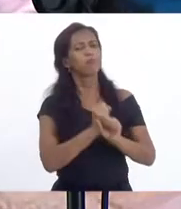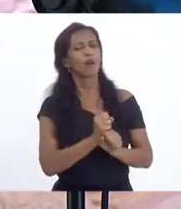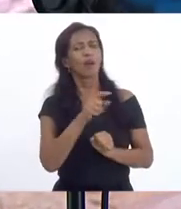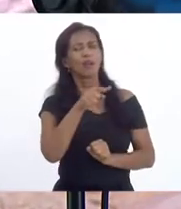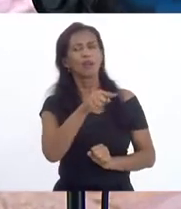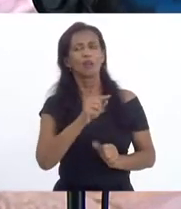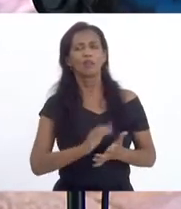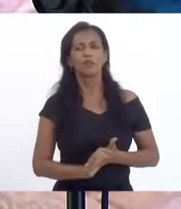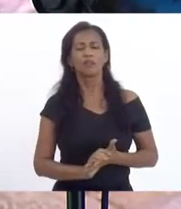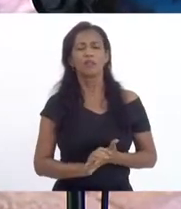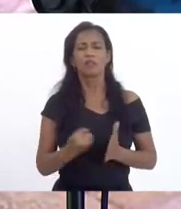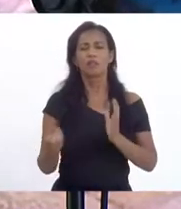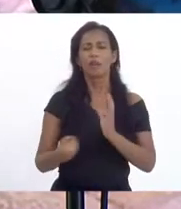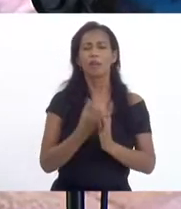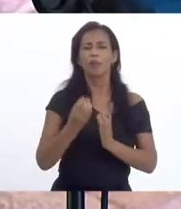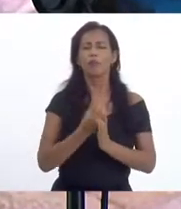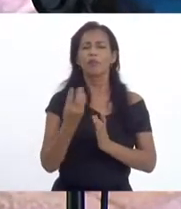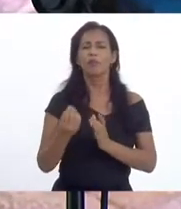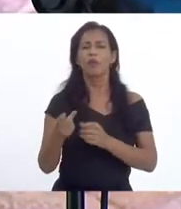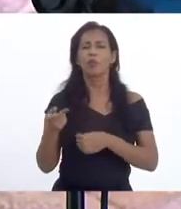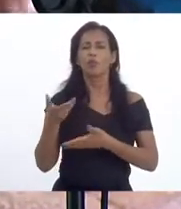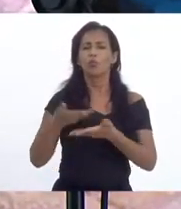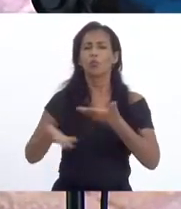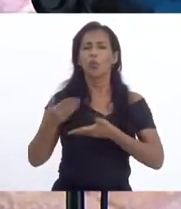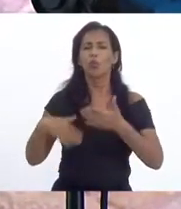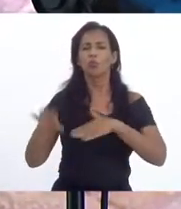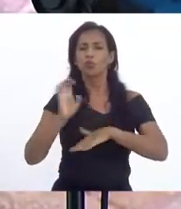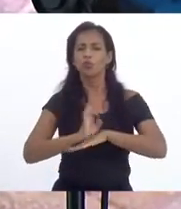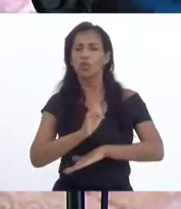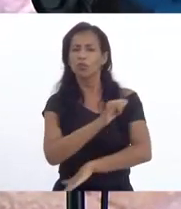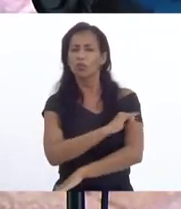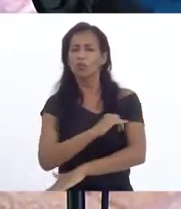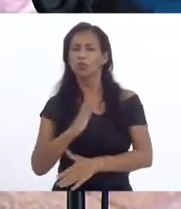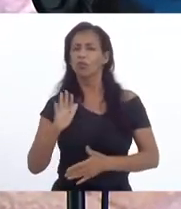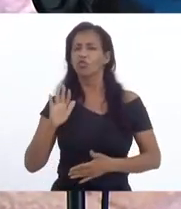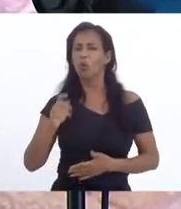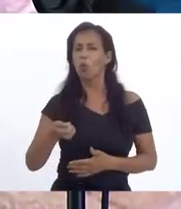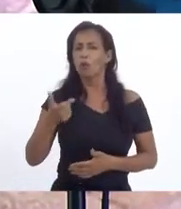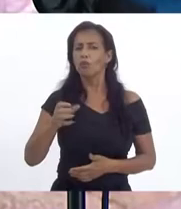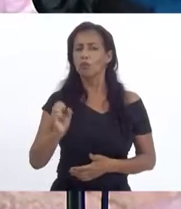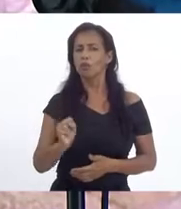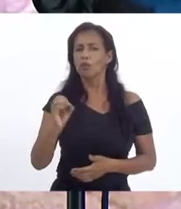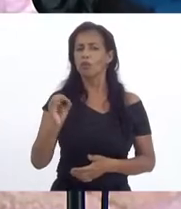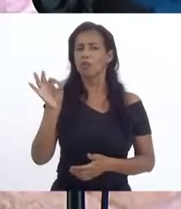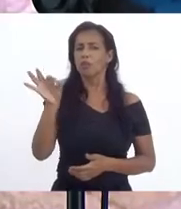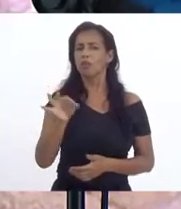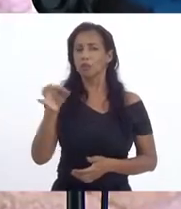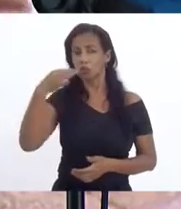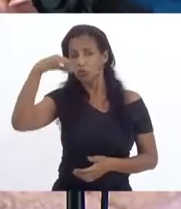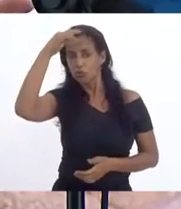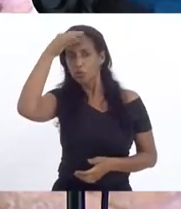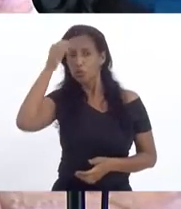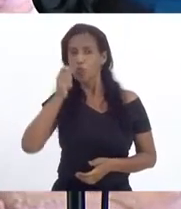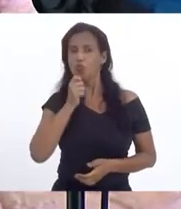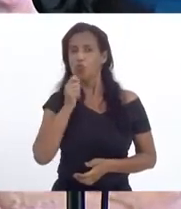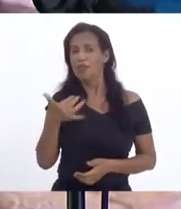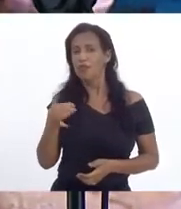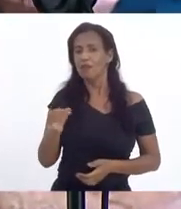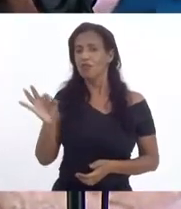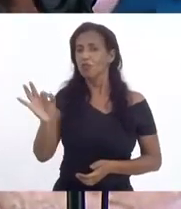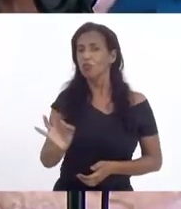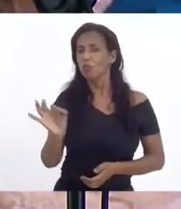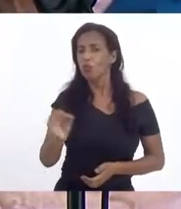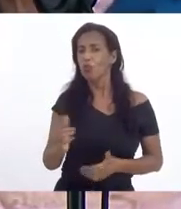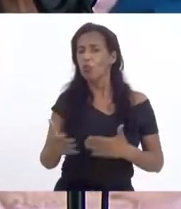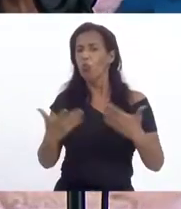questão da produção de royalties do estado do Rio, que chega a quase 80%, e do Espírito Santo, que não chega a